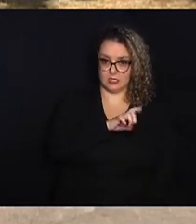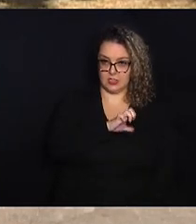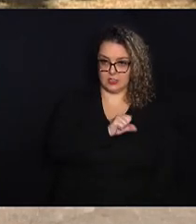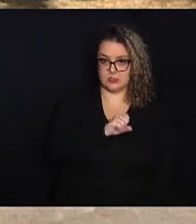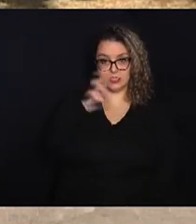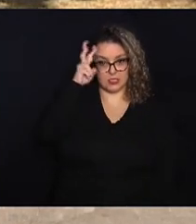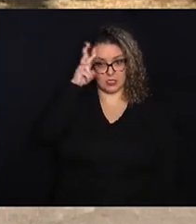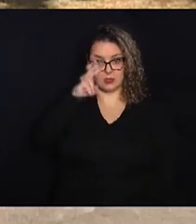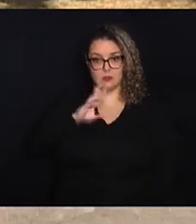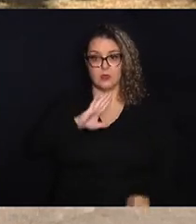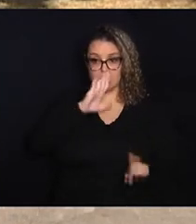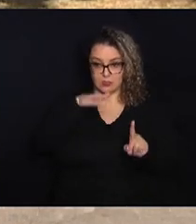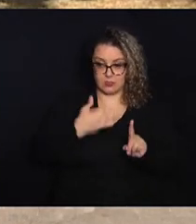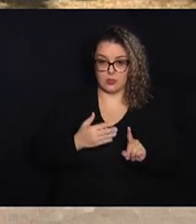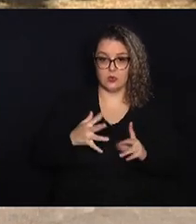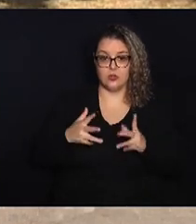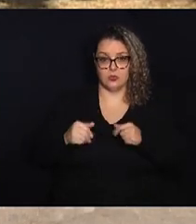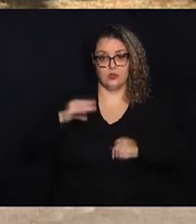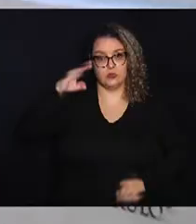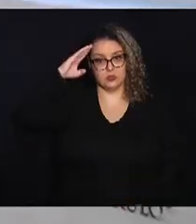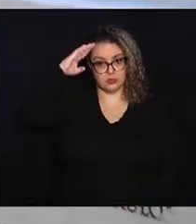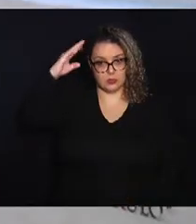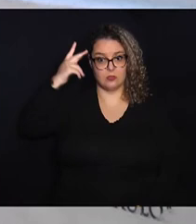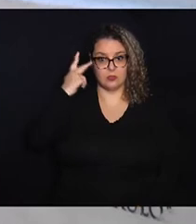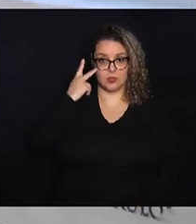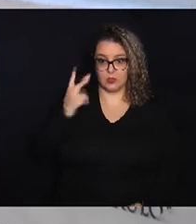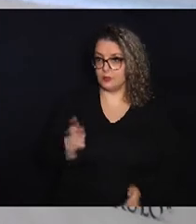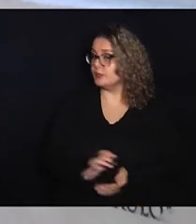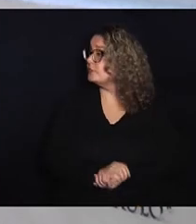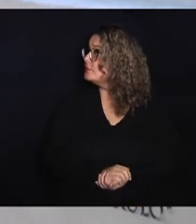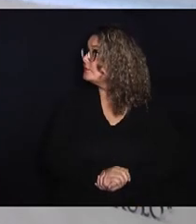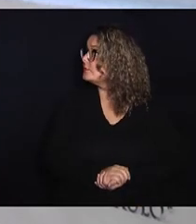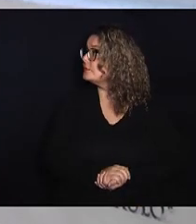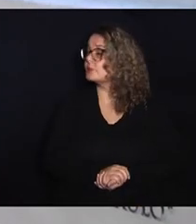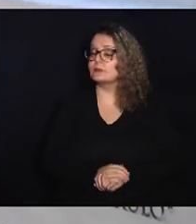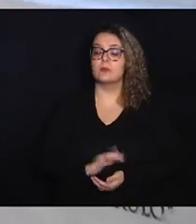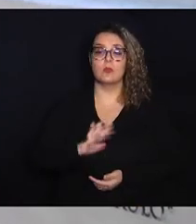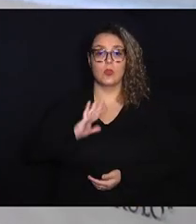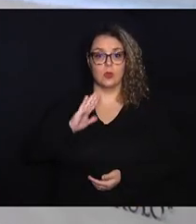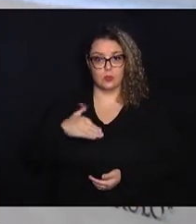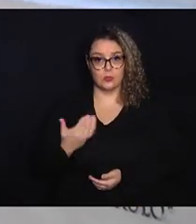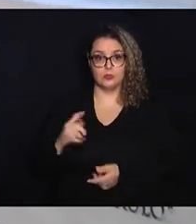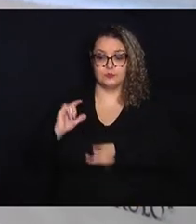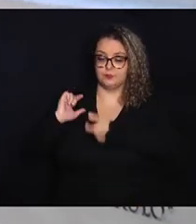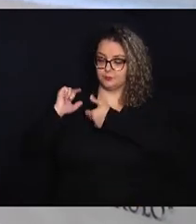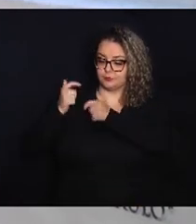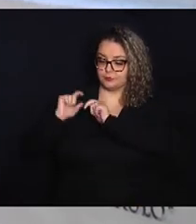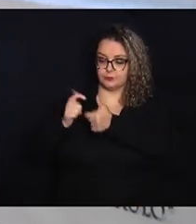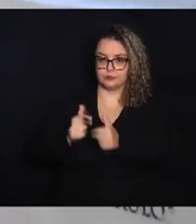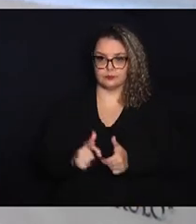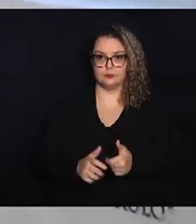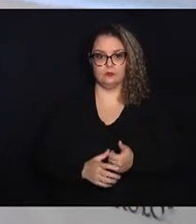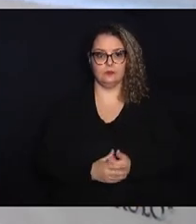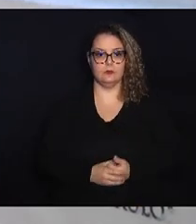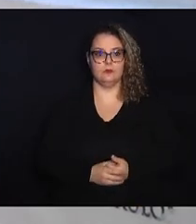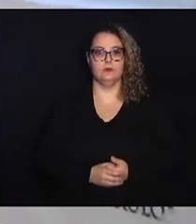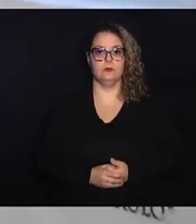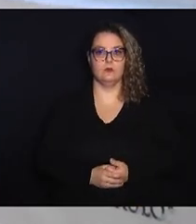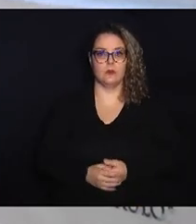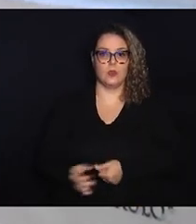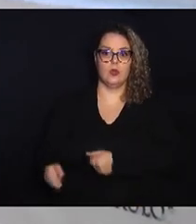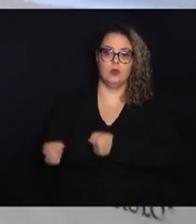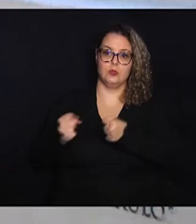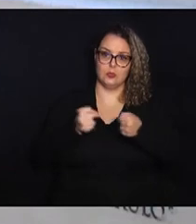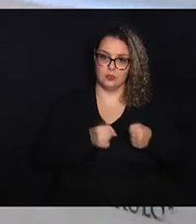os combatentes heróis paulistas. Quando os conservadores estavam no poder,